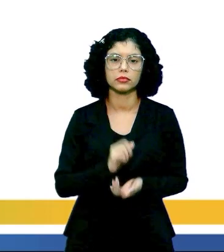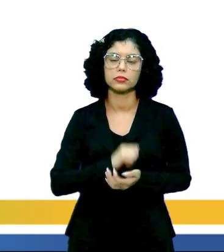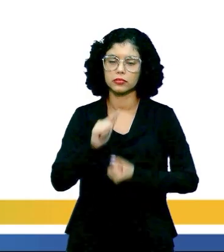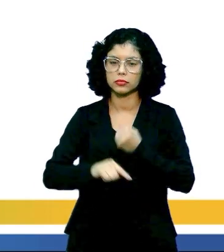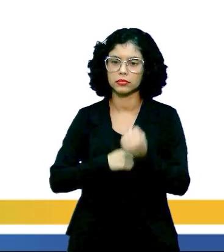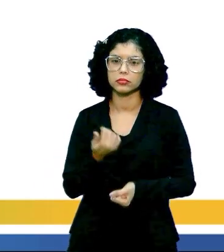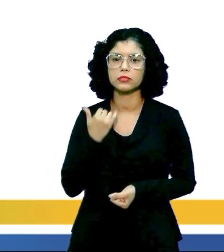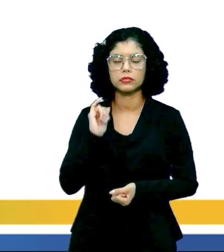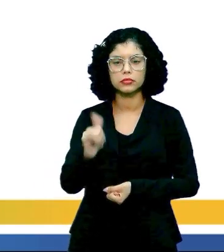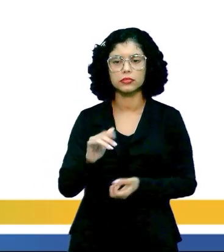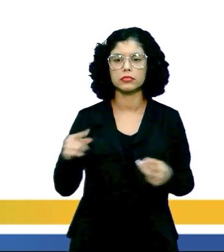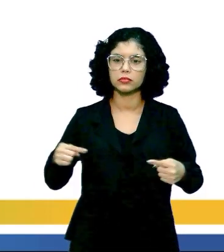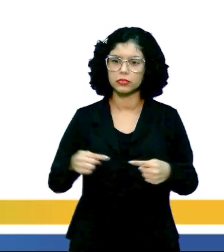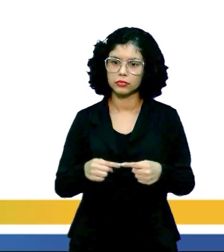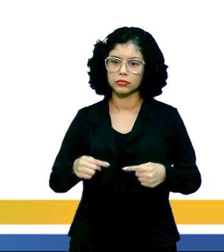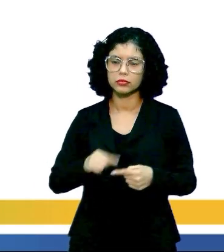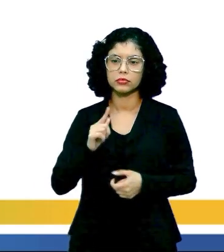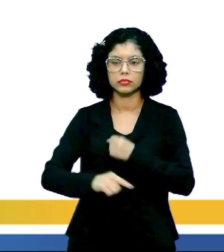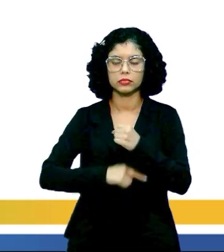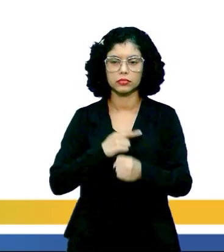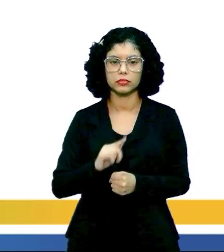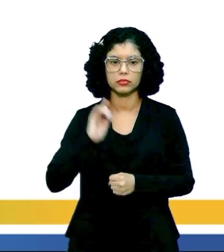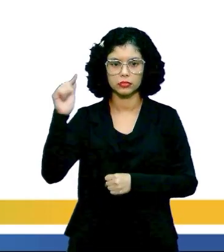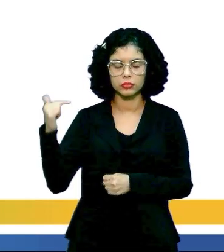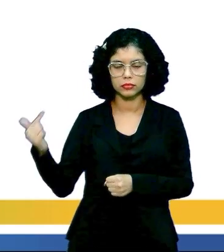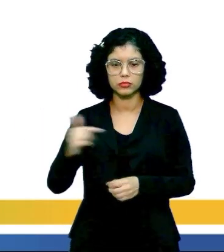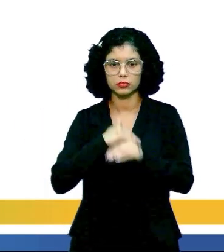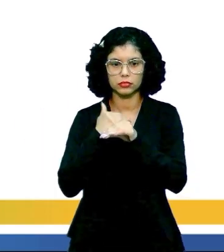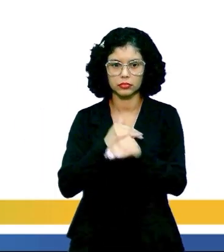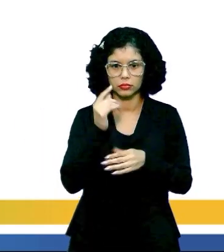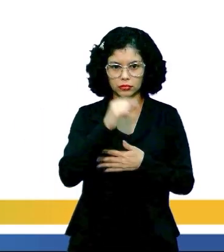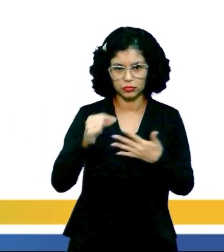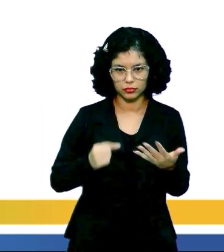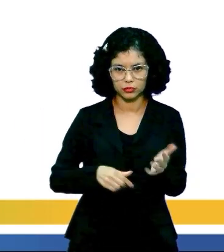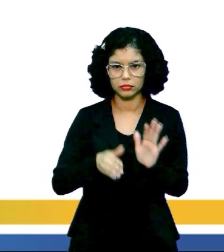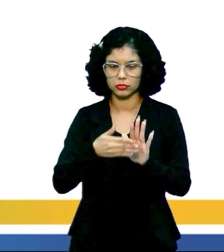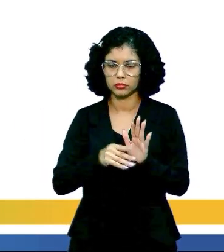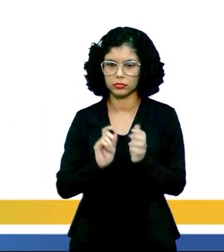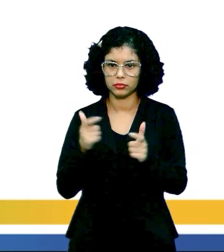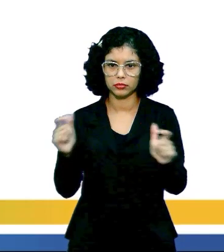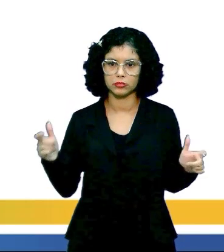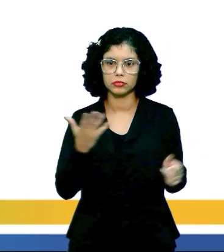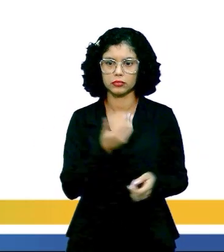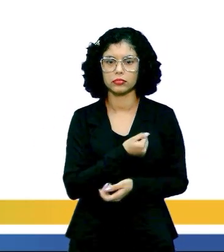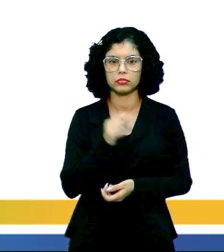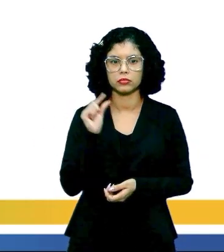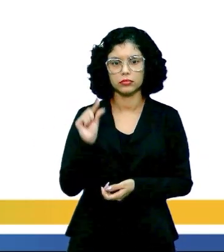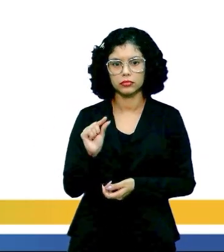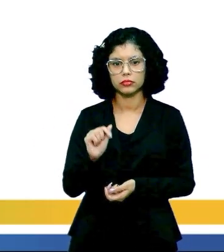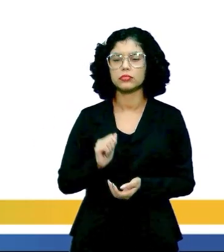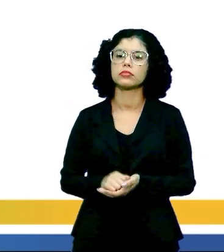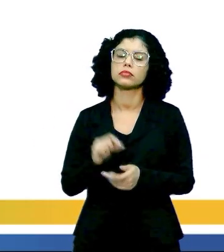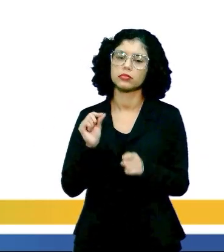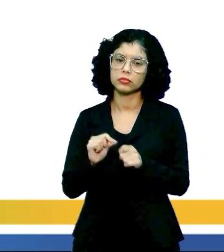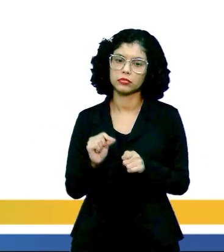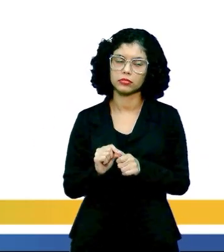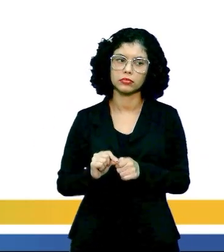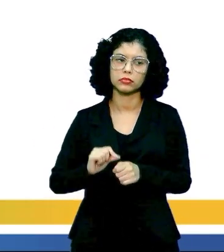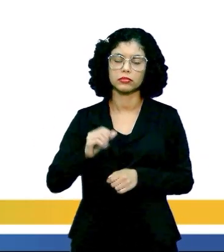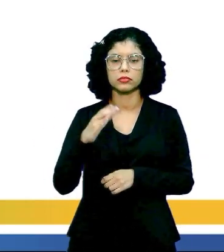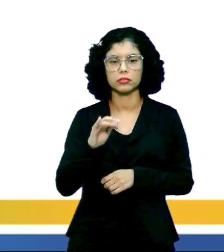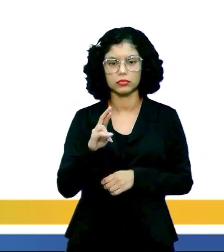5. Átomos de elementos combinam com átomos de outros elementos em proporções de números inteiros pequenos para